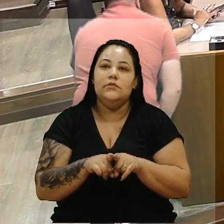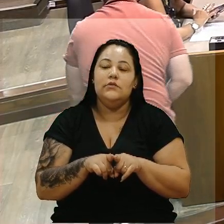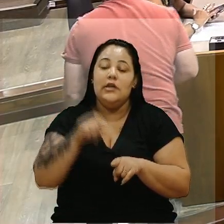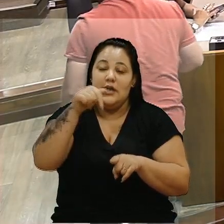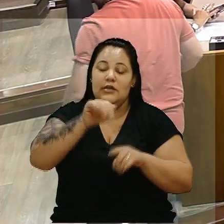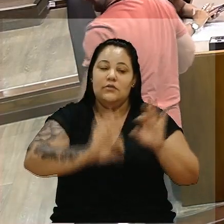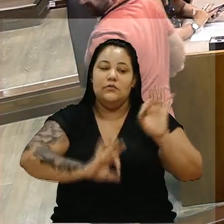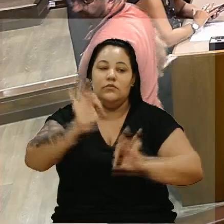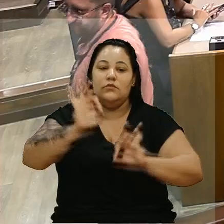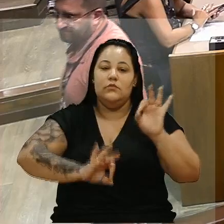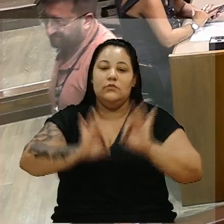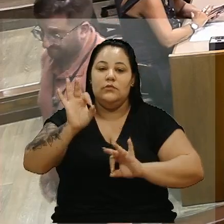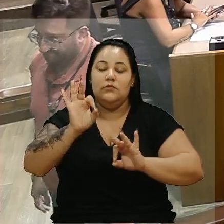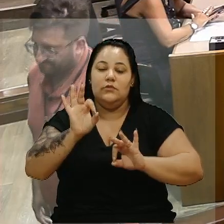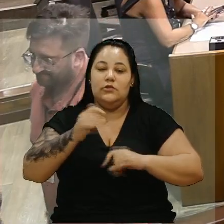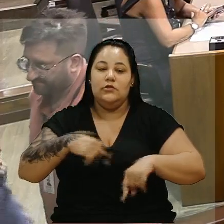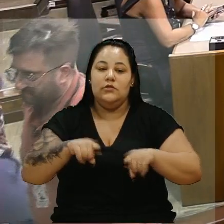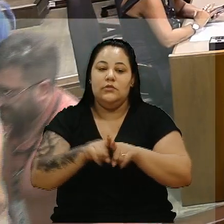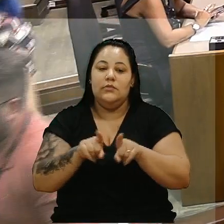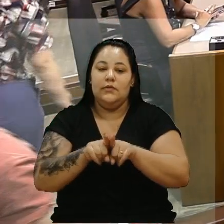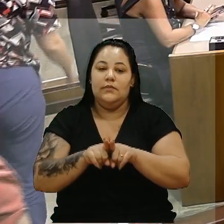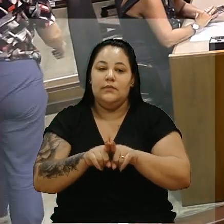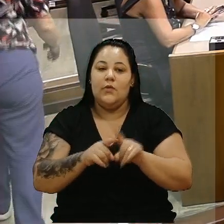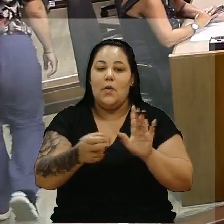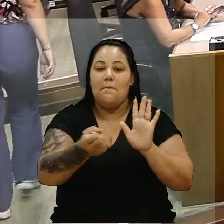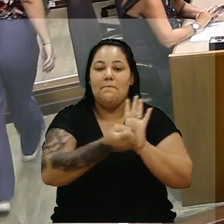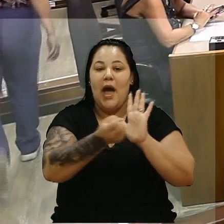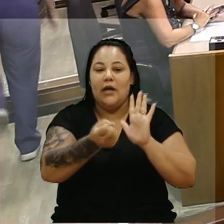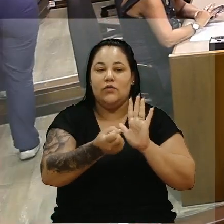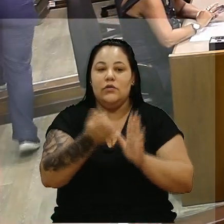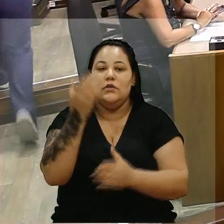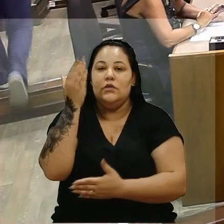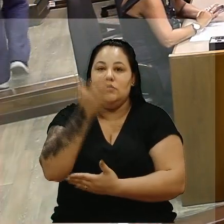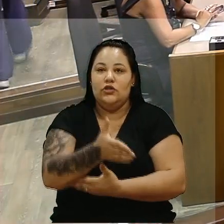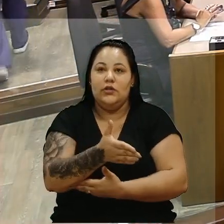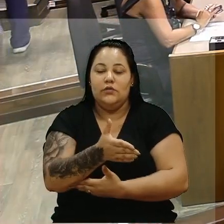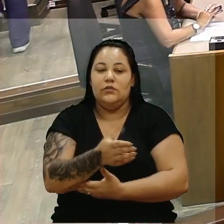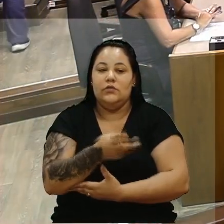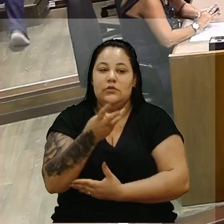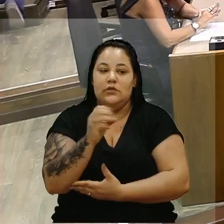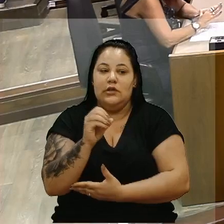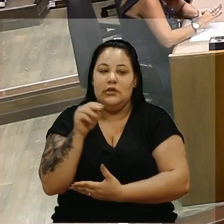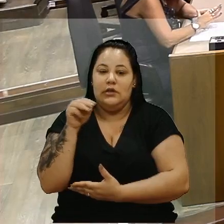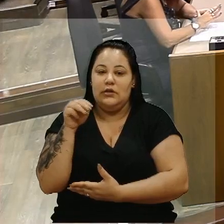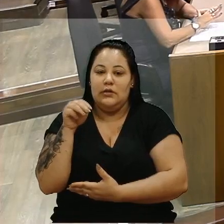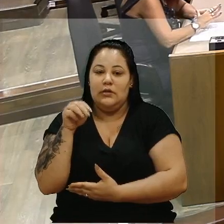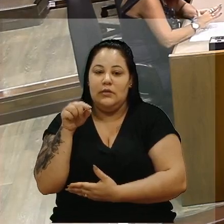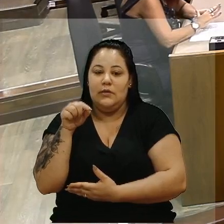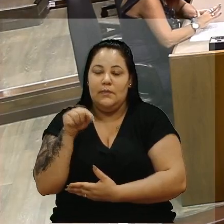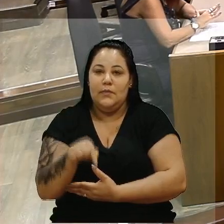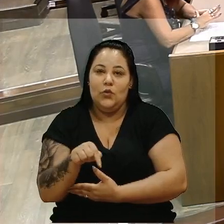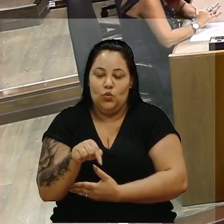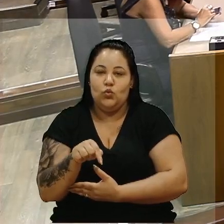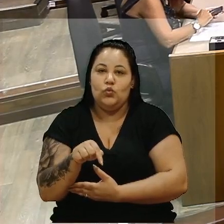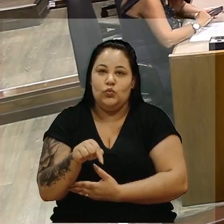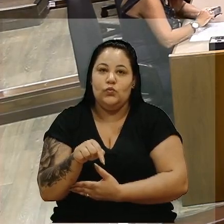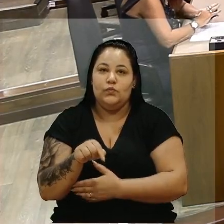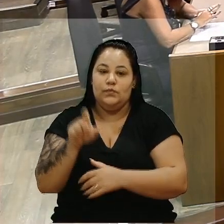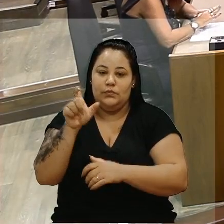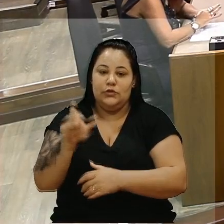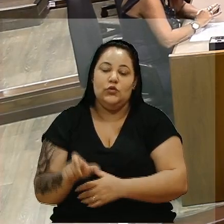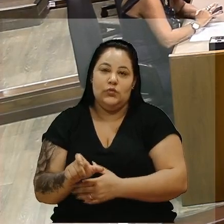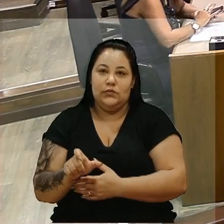este projeto ele vai impactar diretamente a vida de 30 mil habitantes lá da Zona Leste, que é o quê?